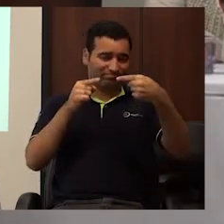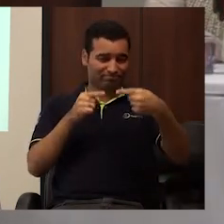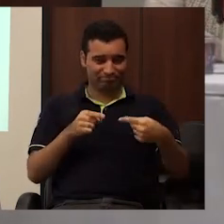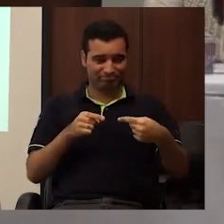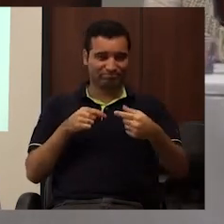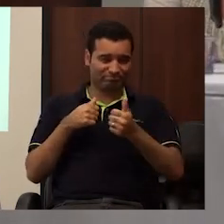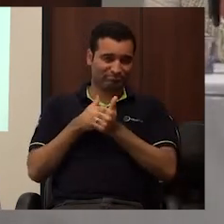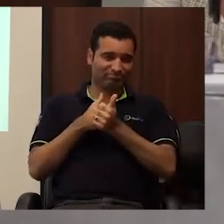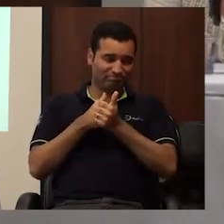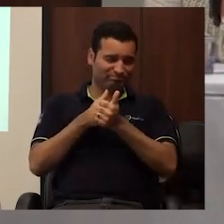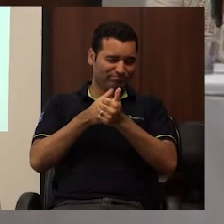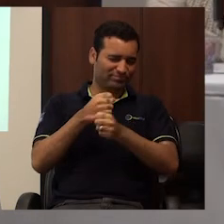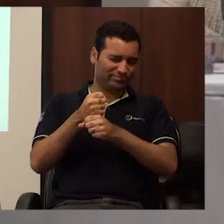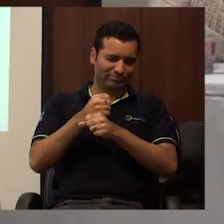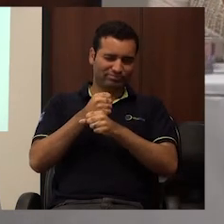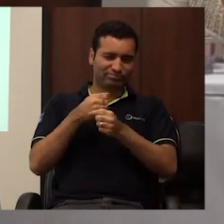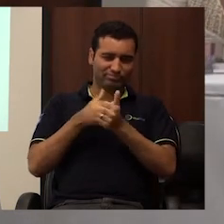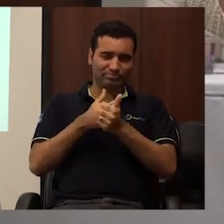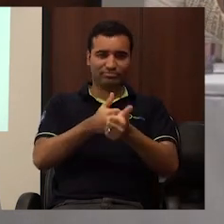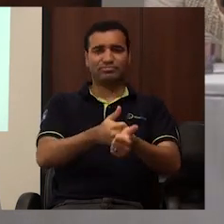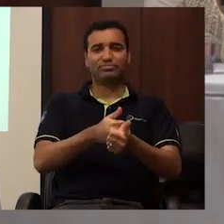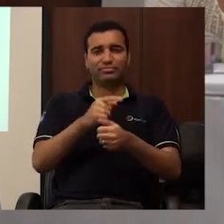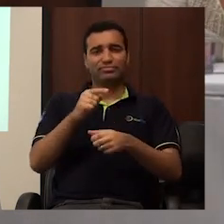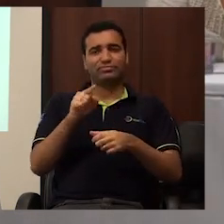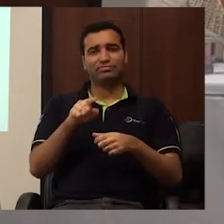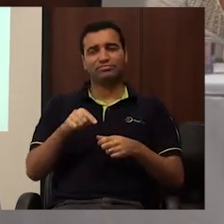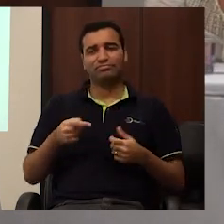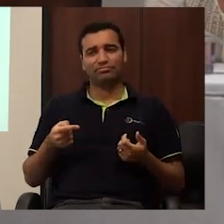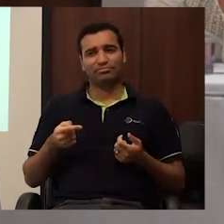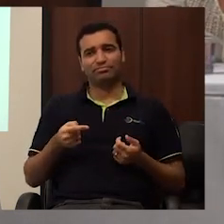nos acompanhando ao longo dos anos tem sido